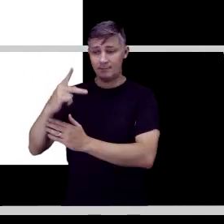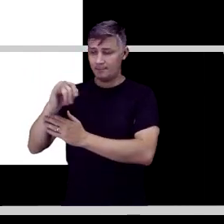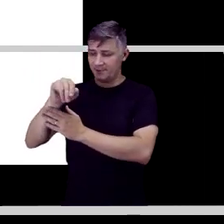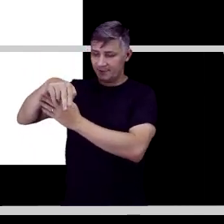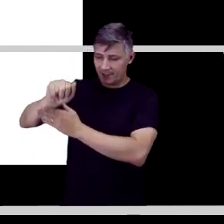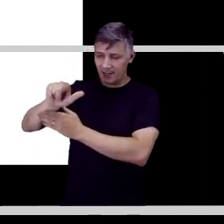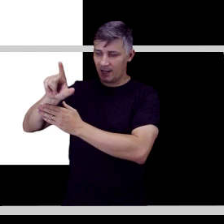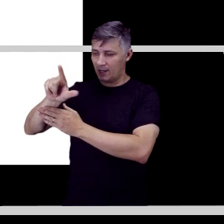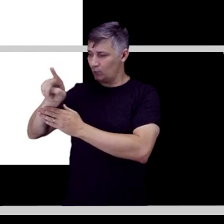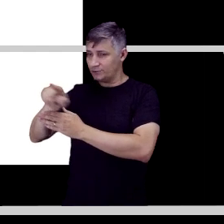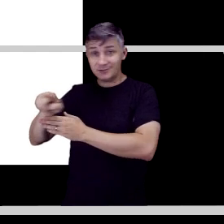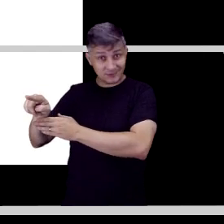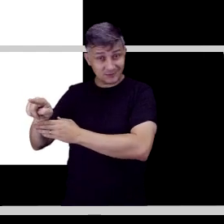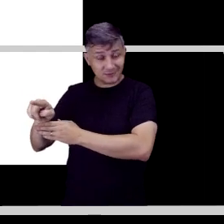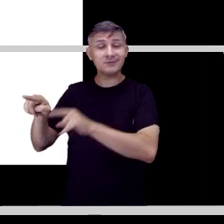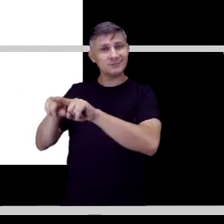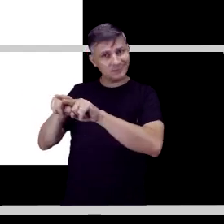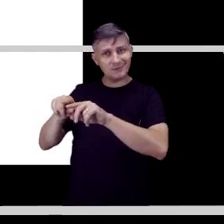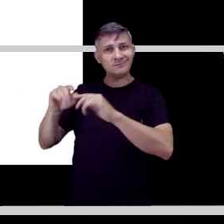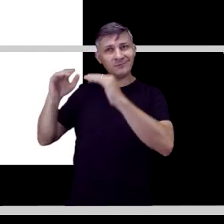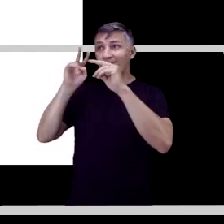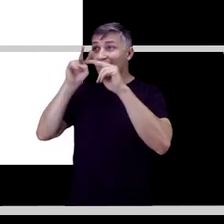Pinaluz, né, cria distintas visadas também,